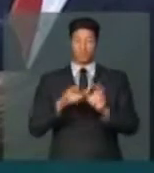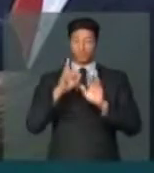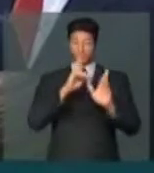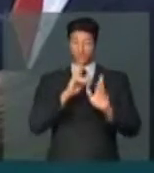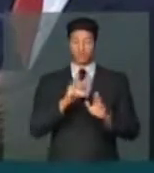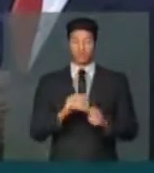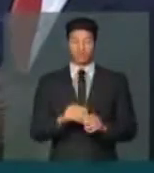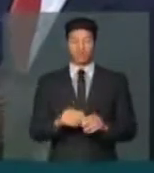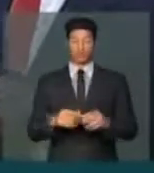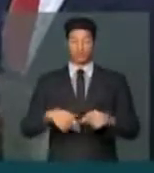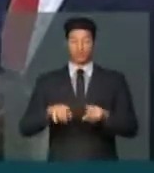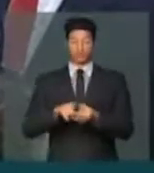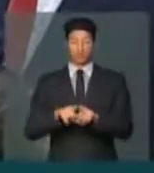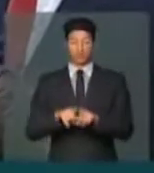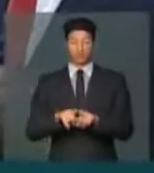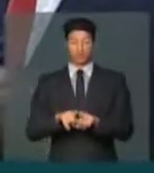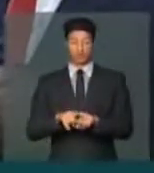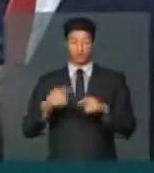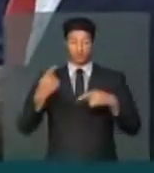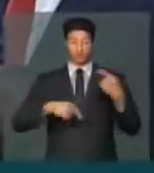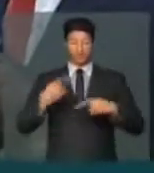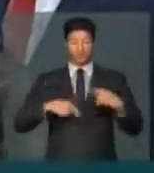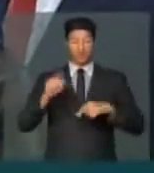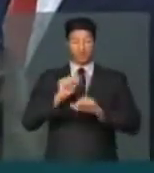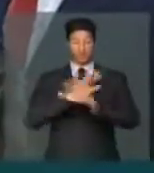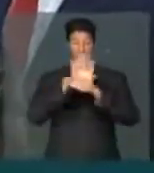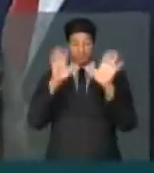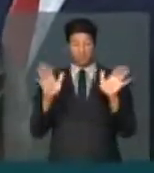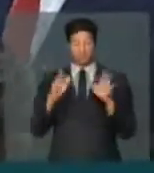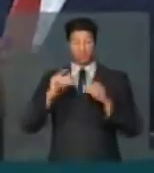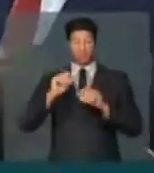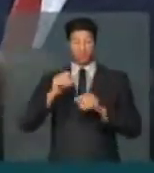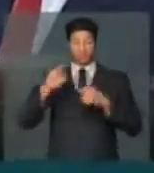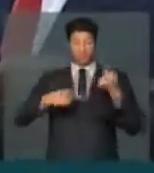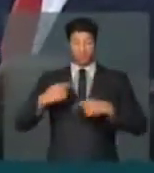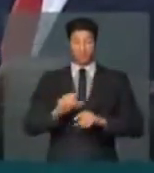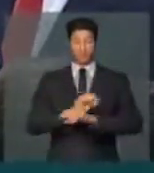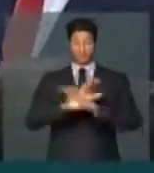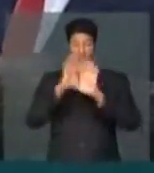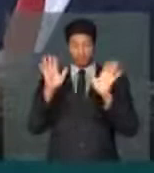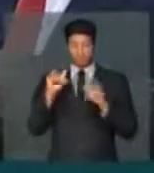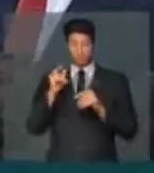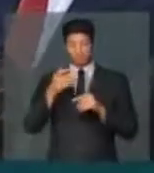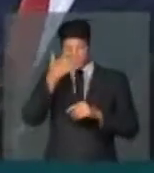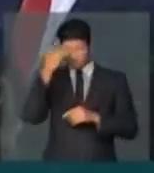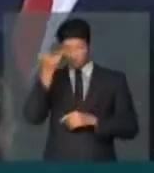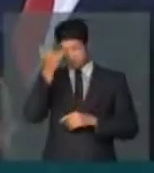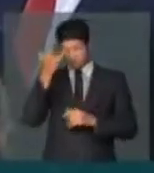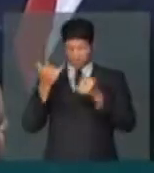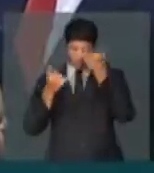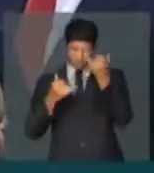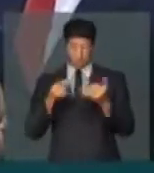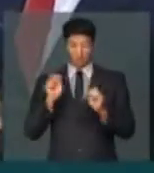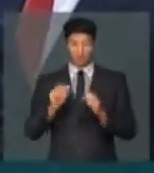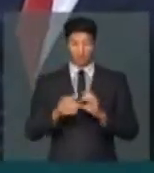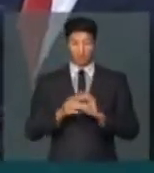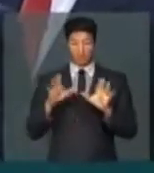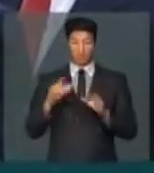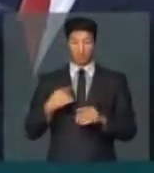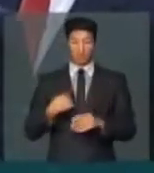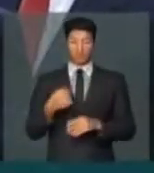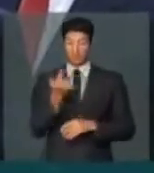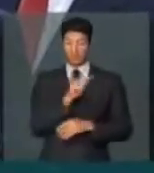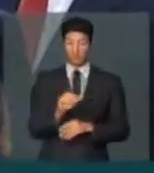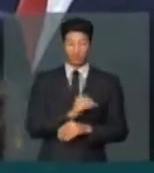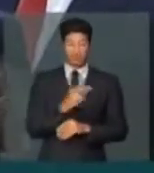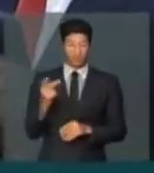líder. Portanto, o debate é que esclarece. O debate permite que as ideias possam ser expressas. E eu não